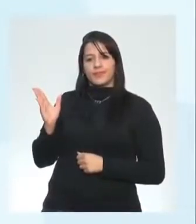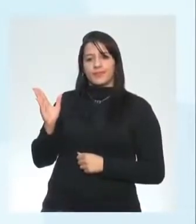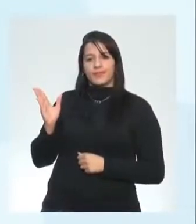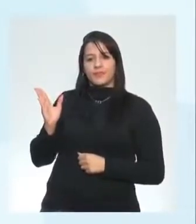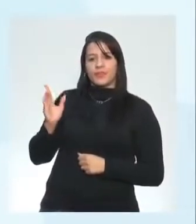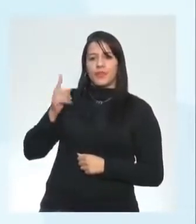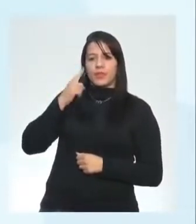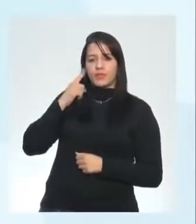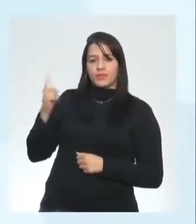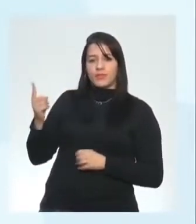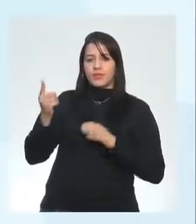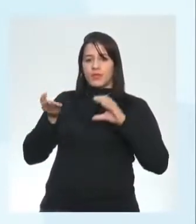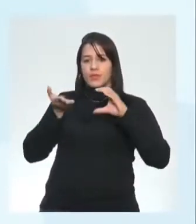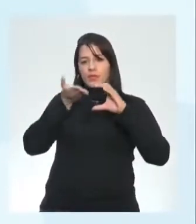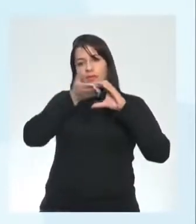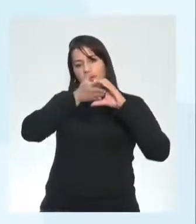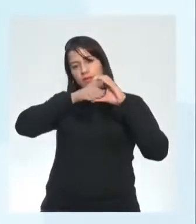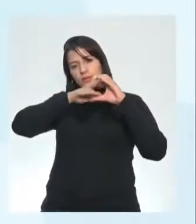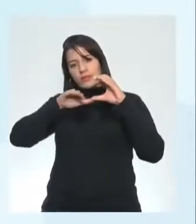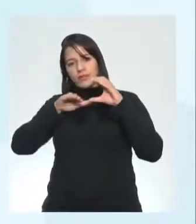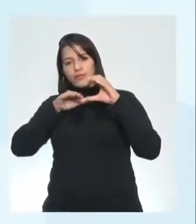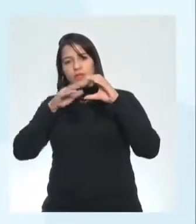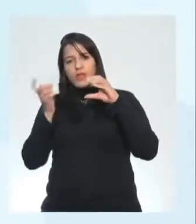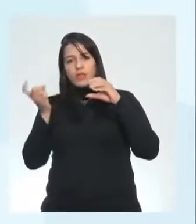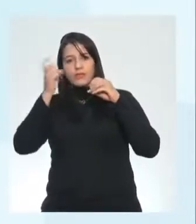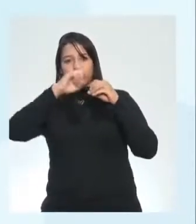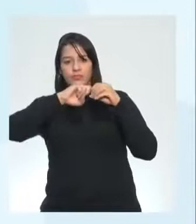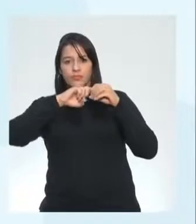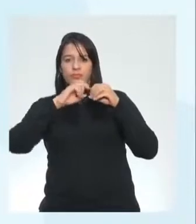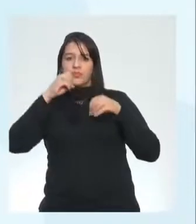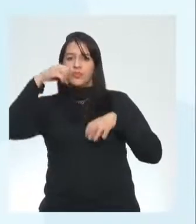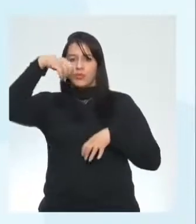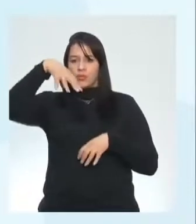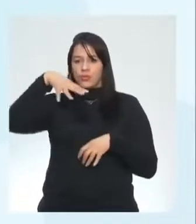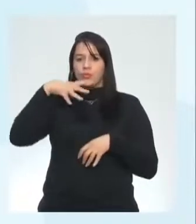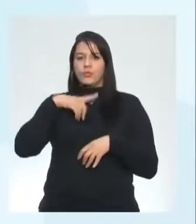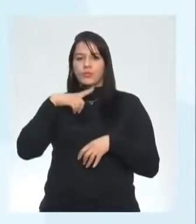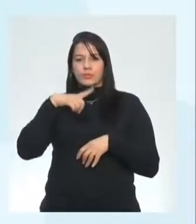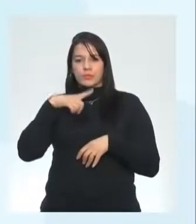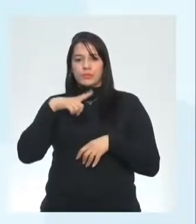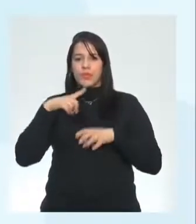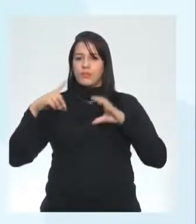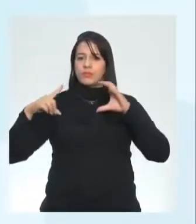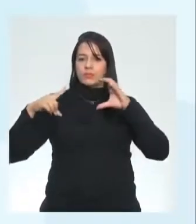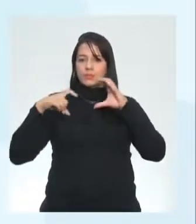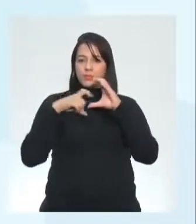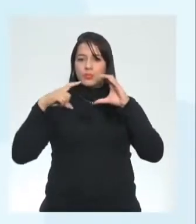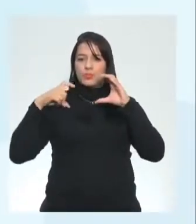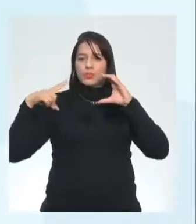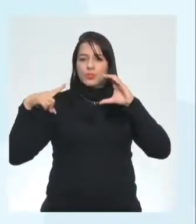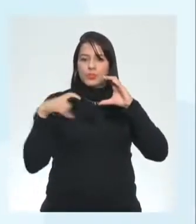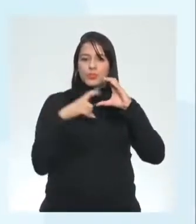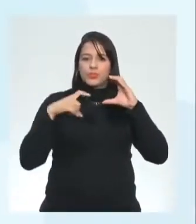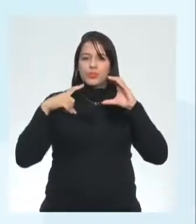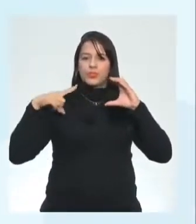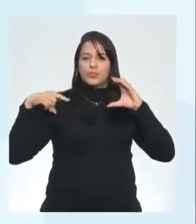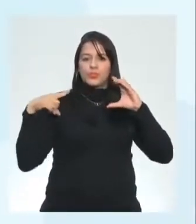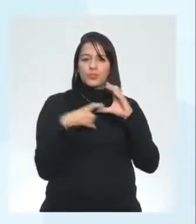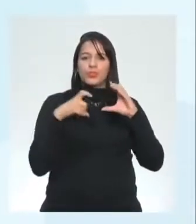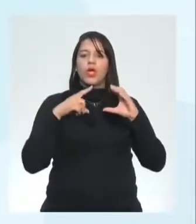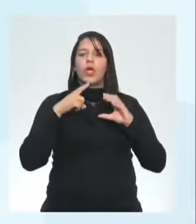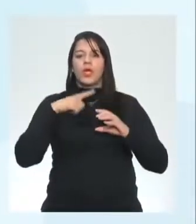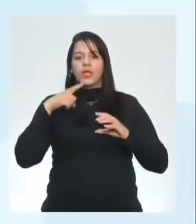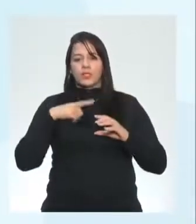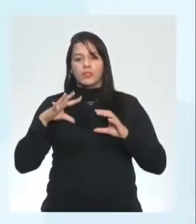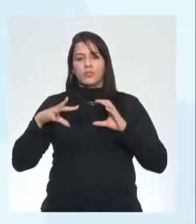ali na retina, então, você vai ter a conversão da luz em impulsos elétricos. E aí, esses impulsos elétricos, eles são